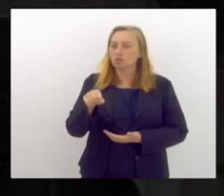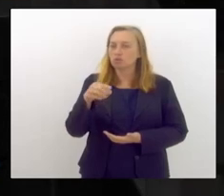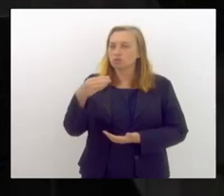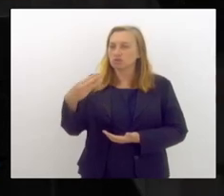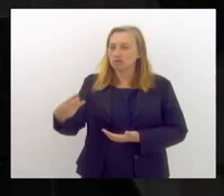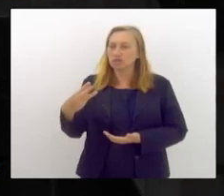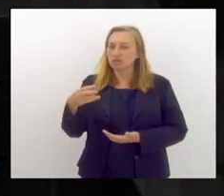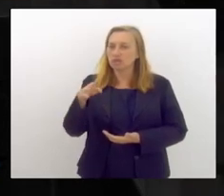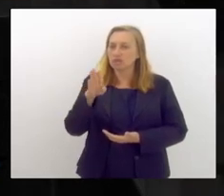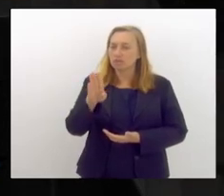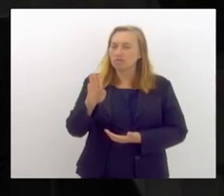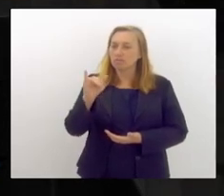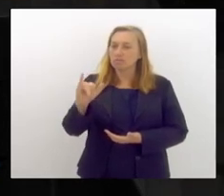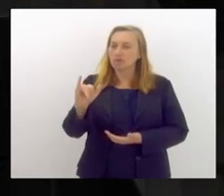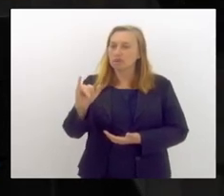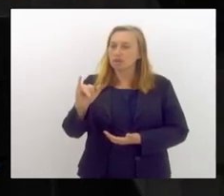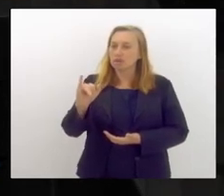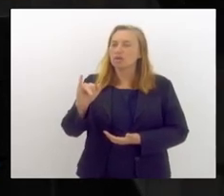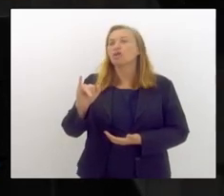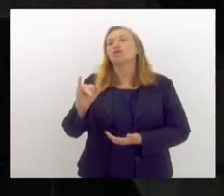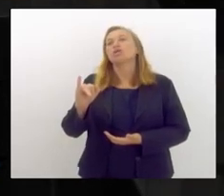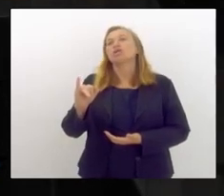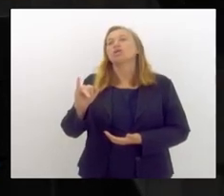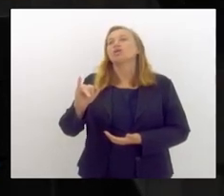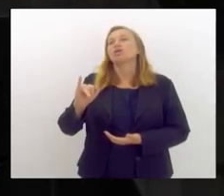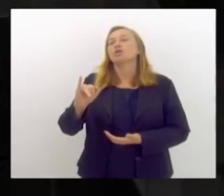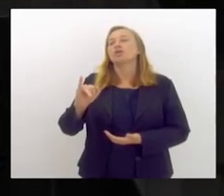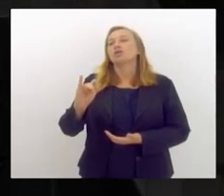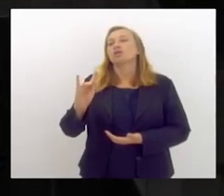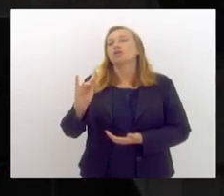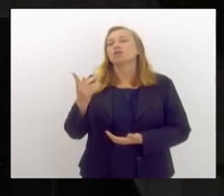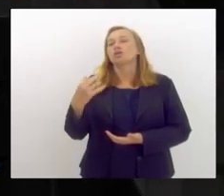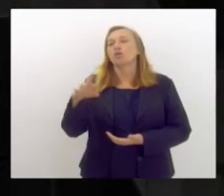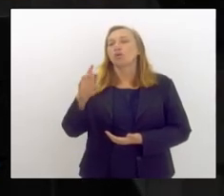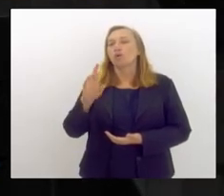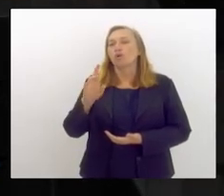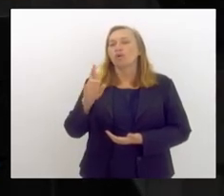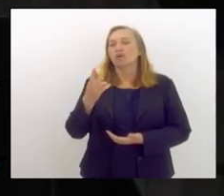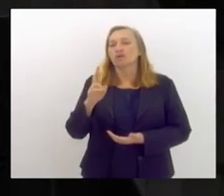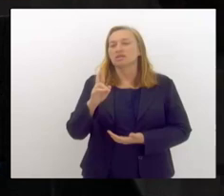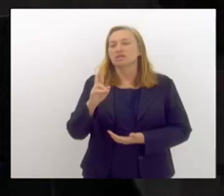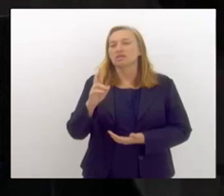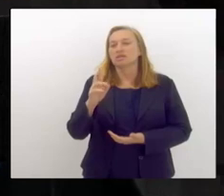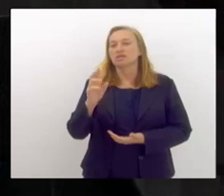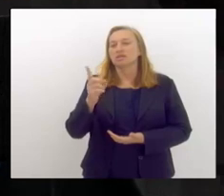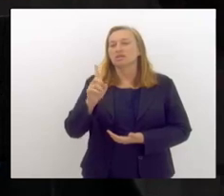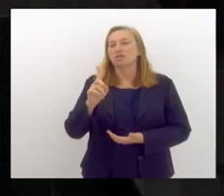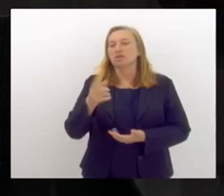de dólares nos mais diversos produtos,